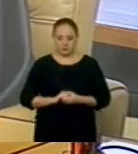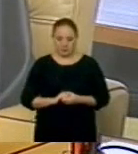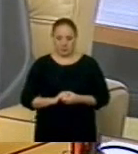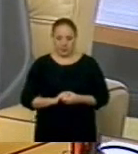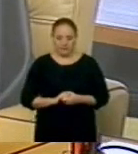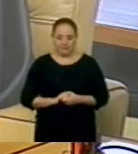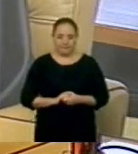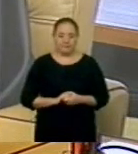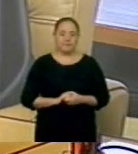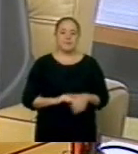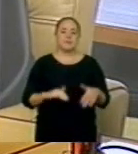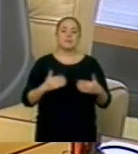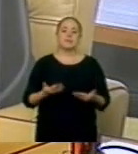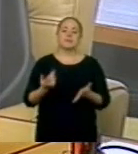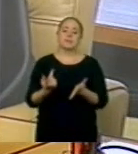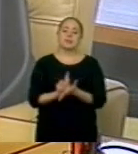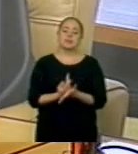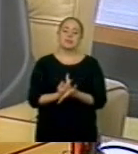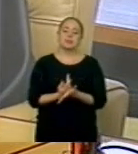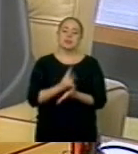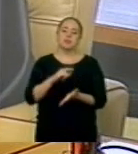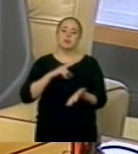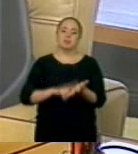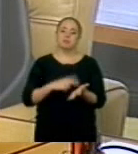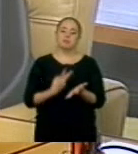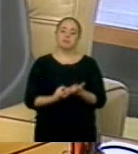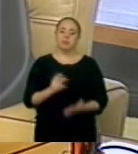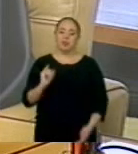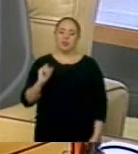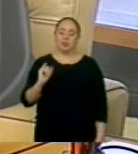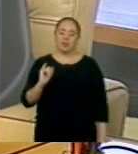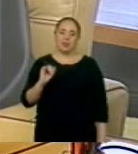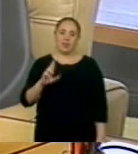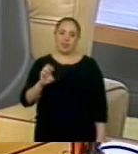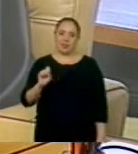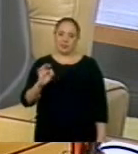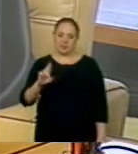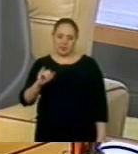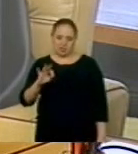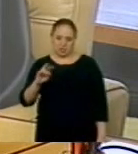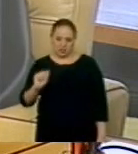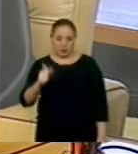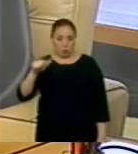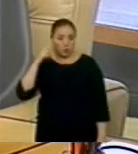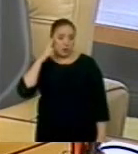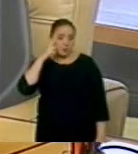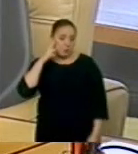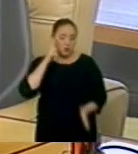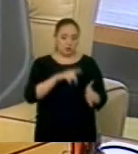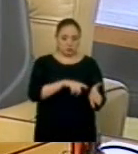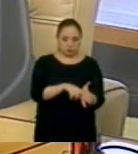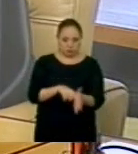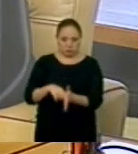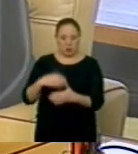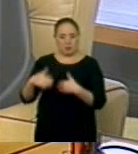são, naturalmente reivindicarão interpretação restritiva. Fora dessas hipóteses, as investigações e